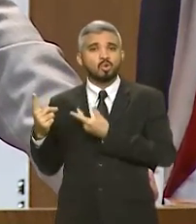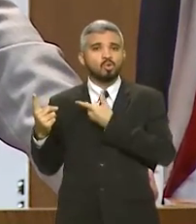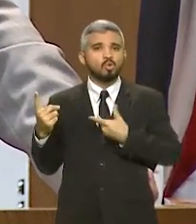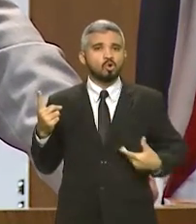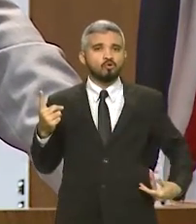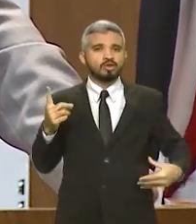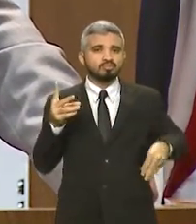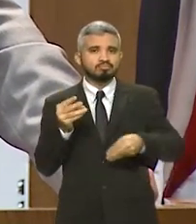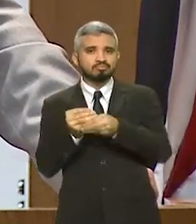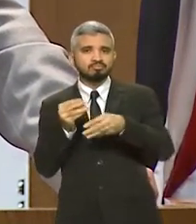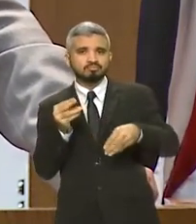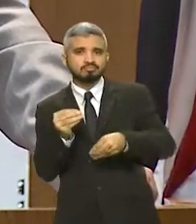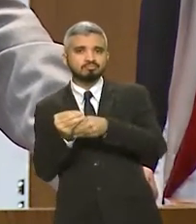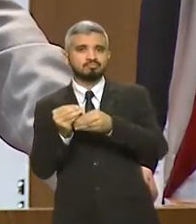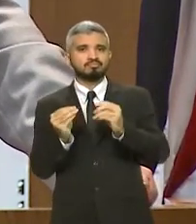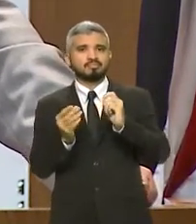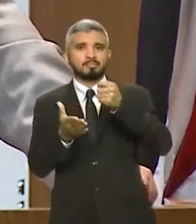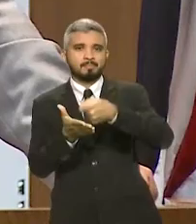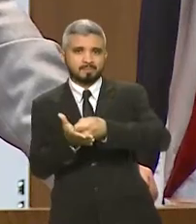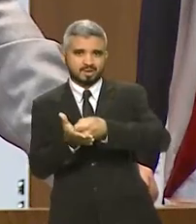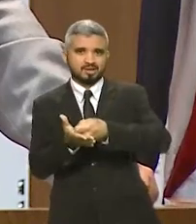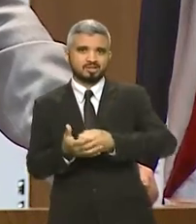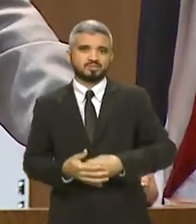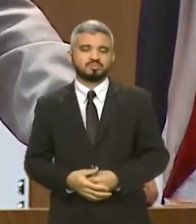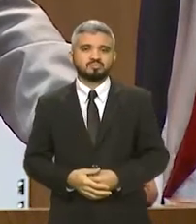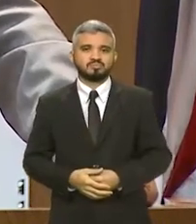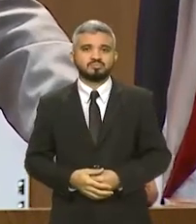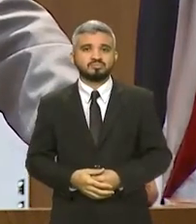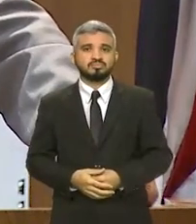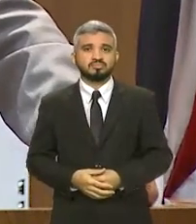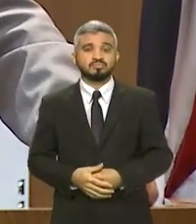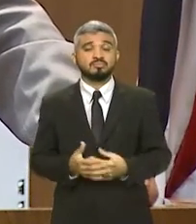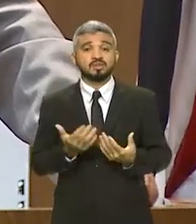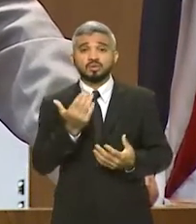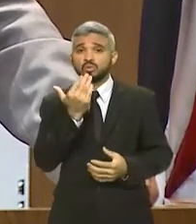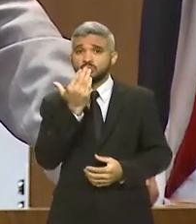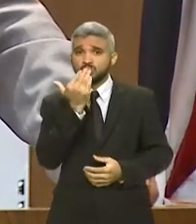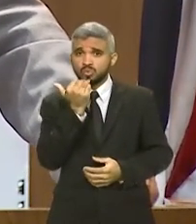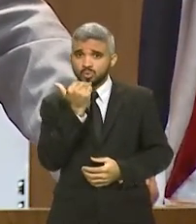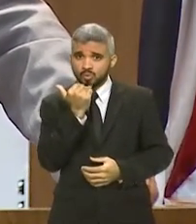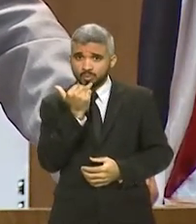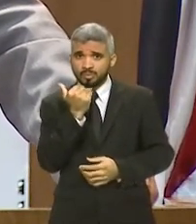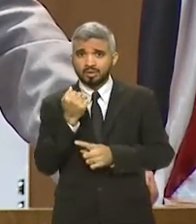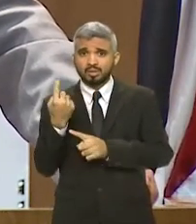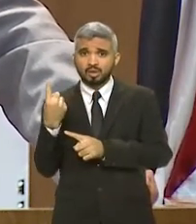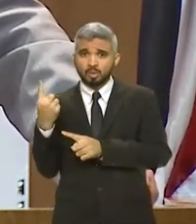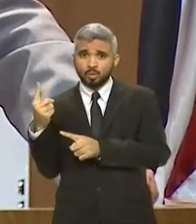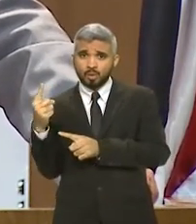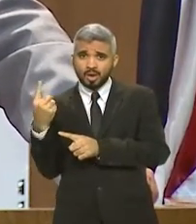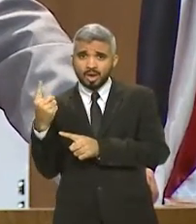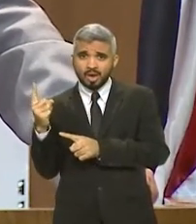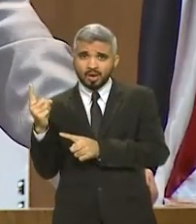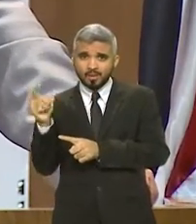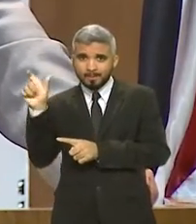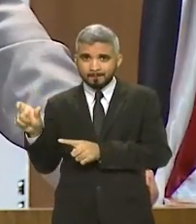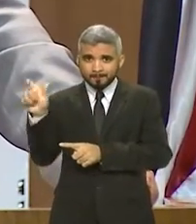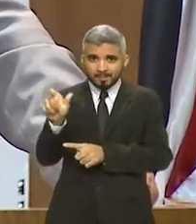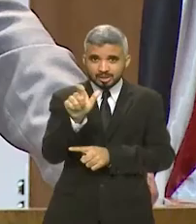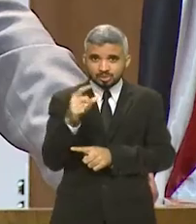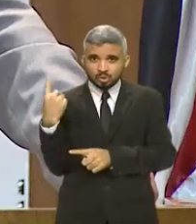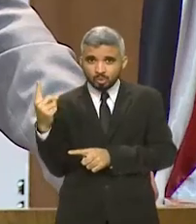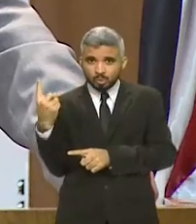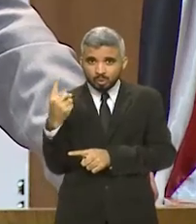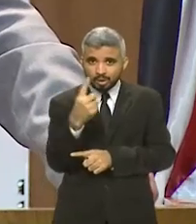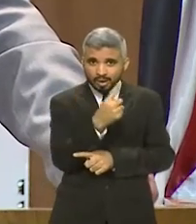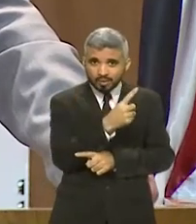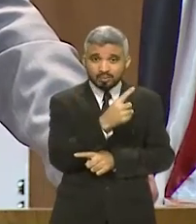R$ 1. E aquela alimentação completa, que será R$ 1 por pessoa, quatro